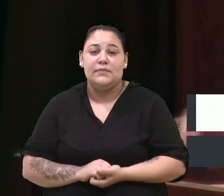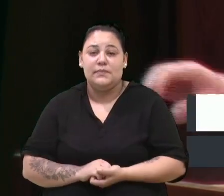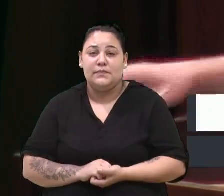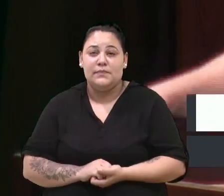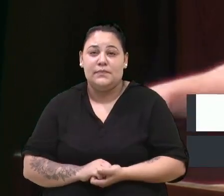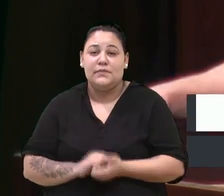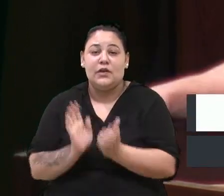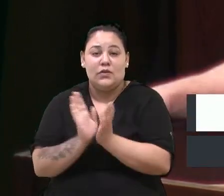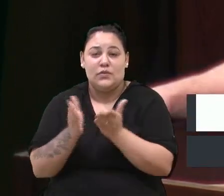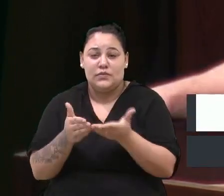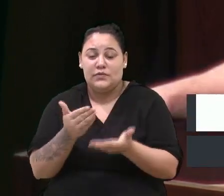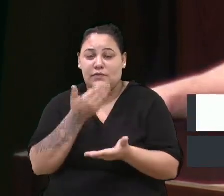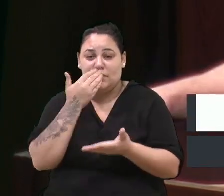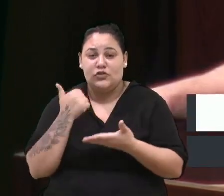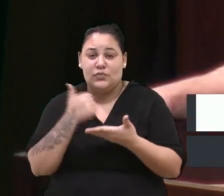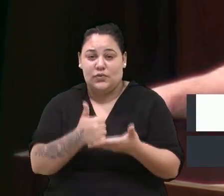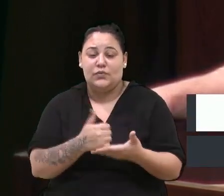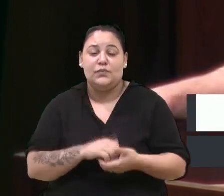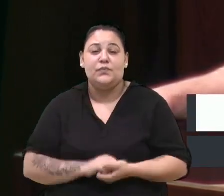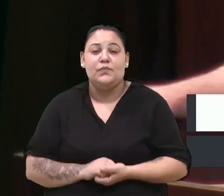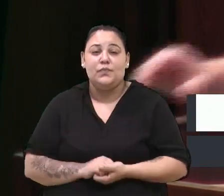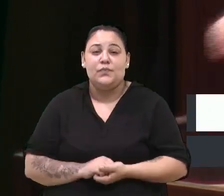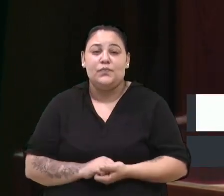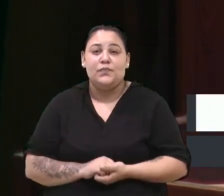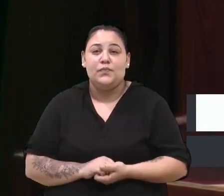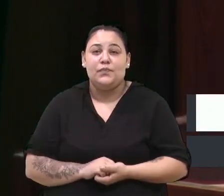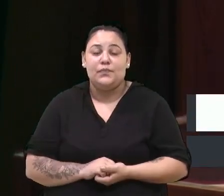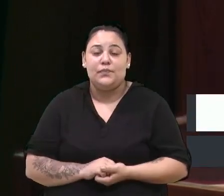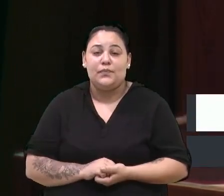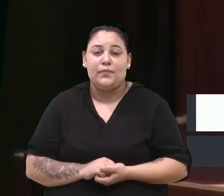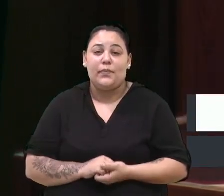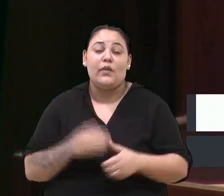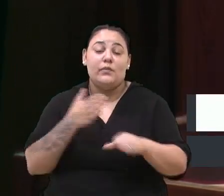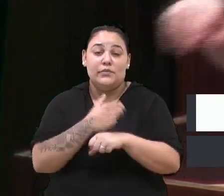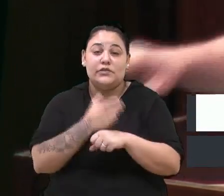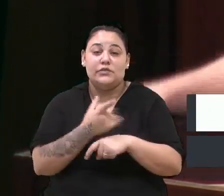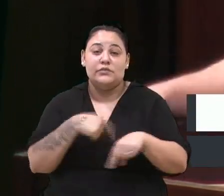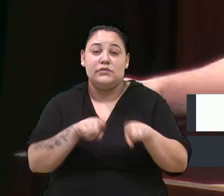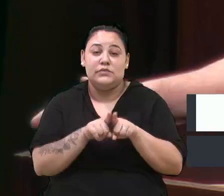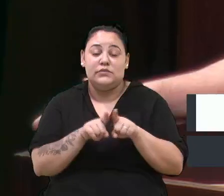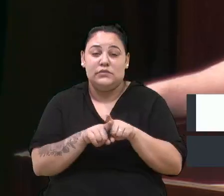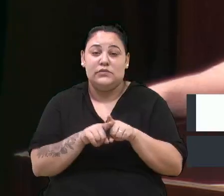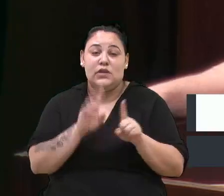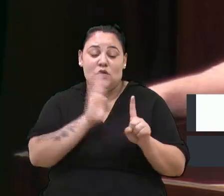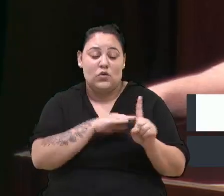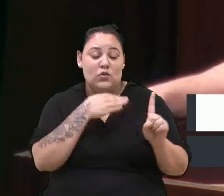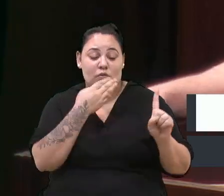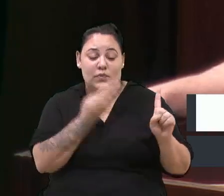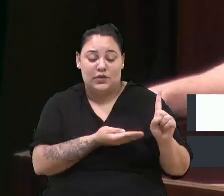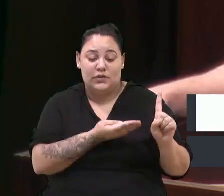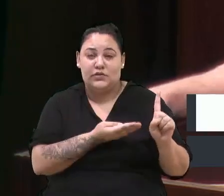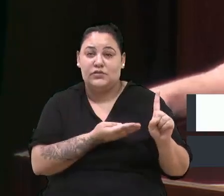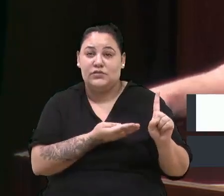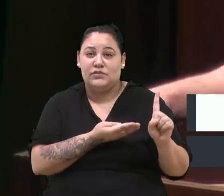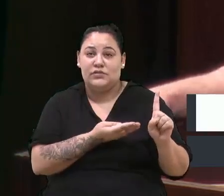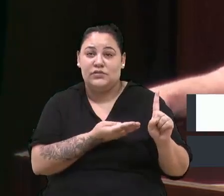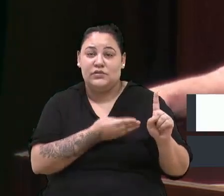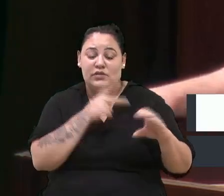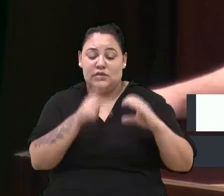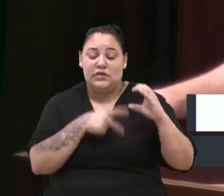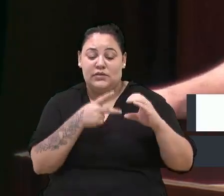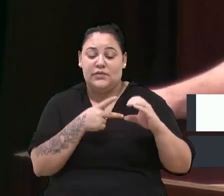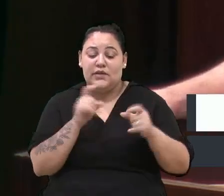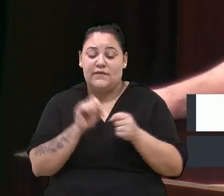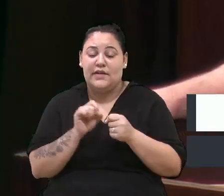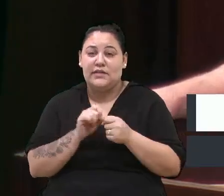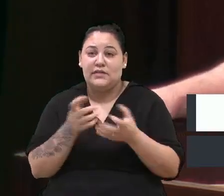comissão, frente parlamentar. Participamos, né, das homenagens que esta casa oferece, e aqui eu gostaria